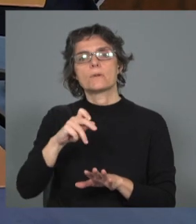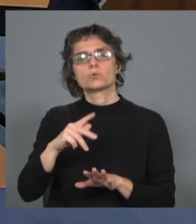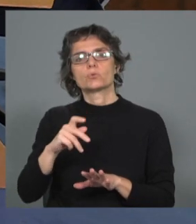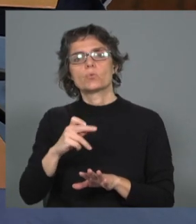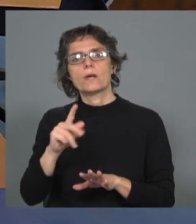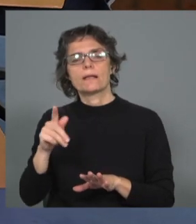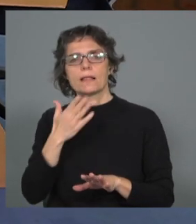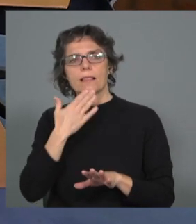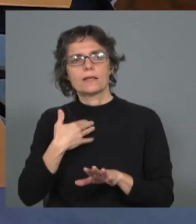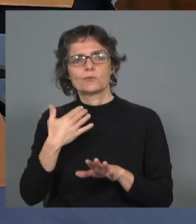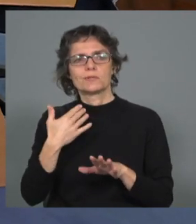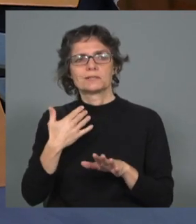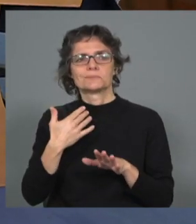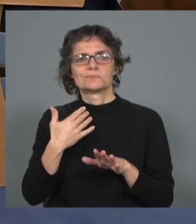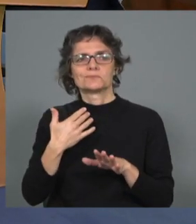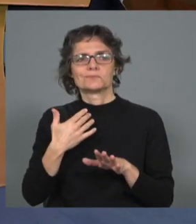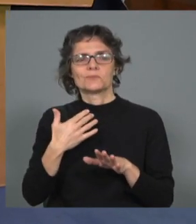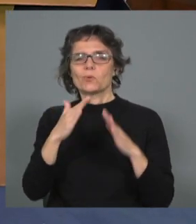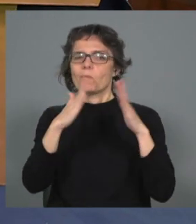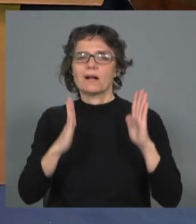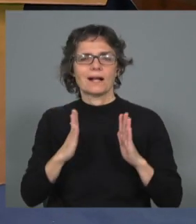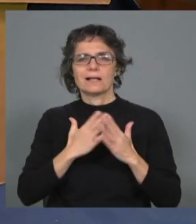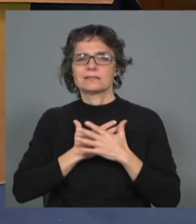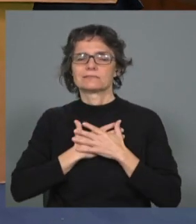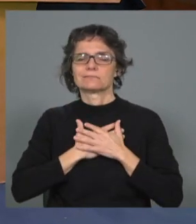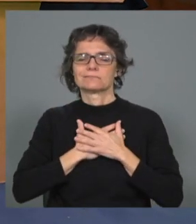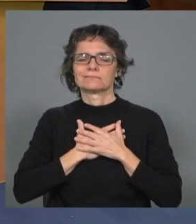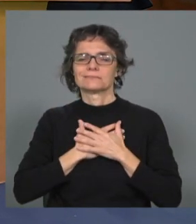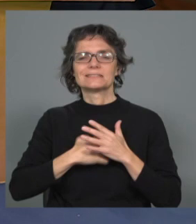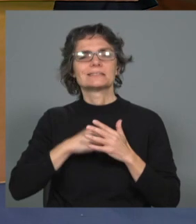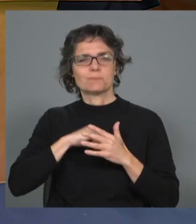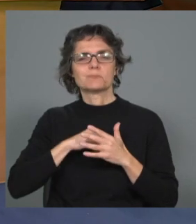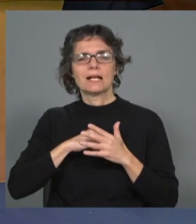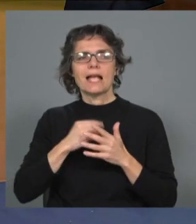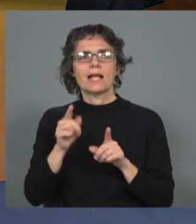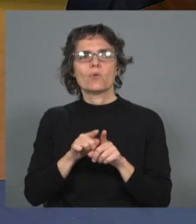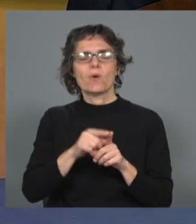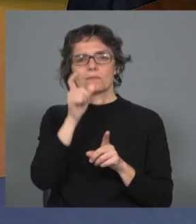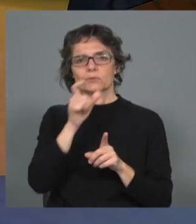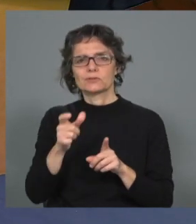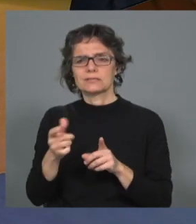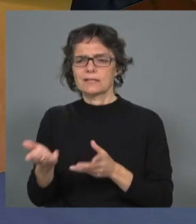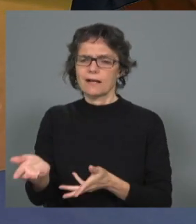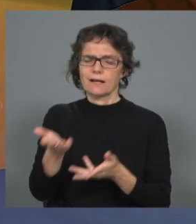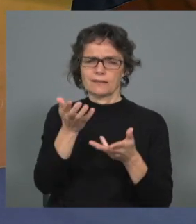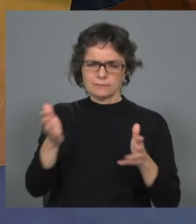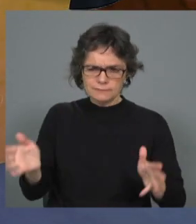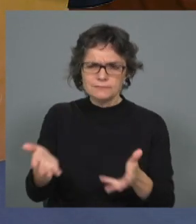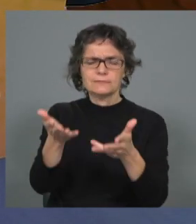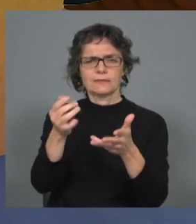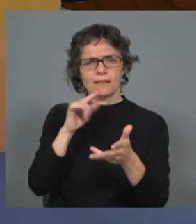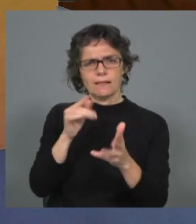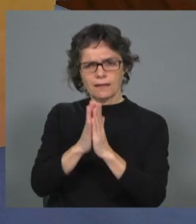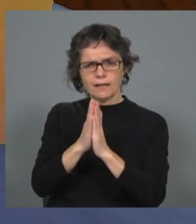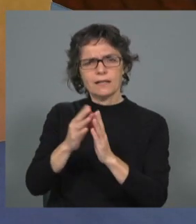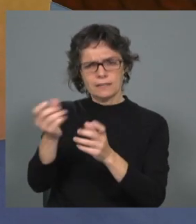um porto de abrigo. Efetivamente, alguém que literalmente me levantou do chão e me disse: Soledade, tu continuas a ter o teu lugar na